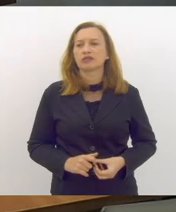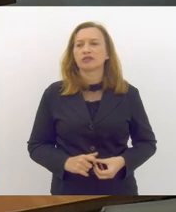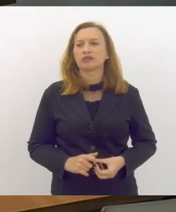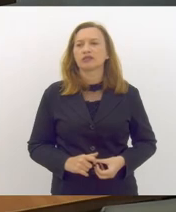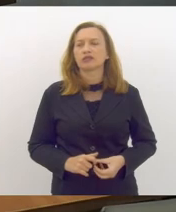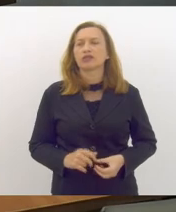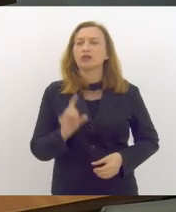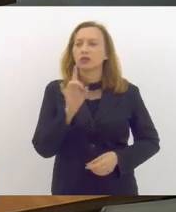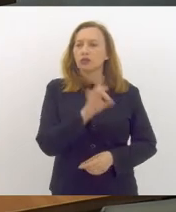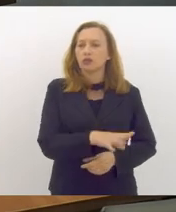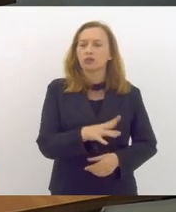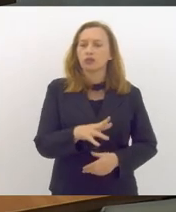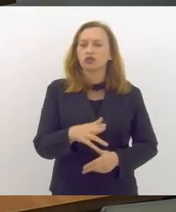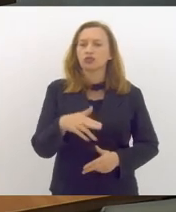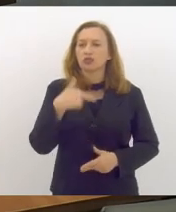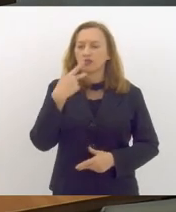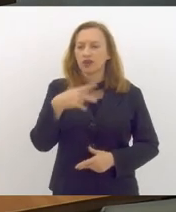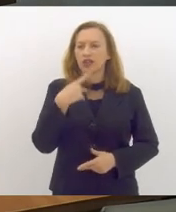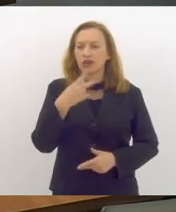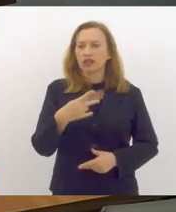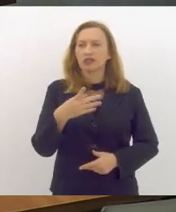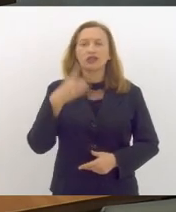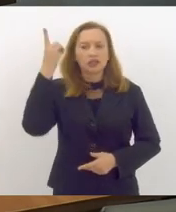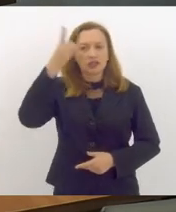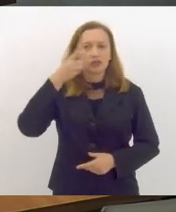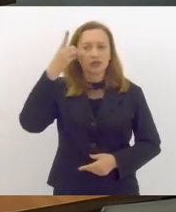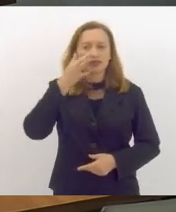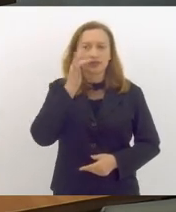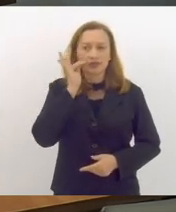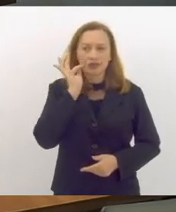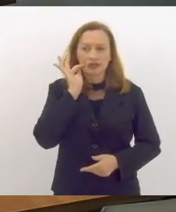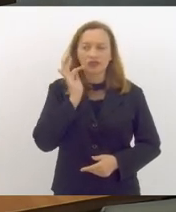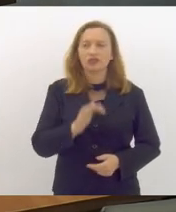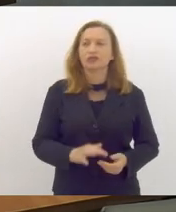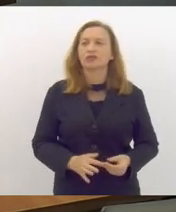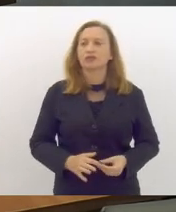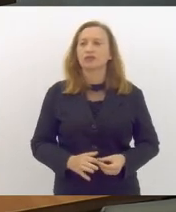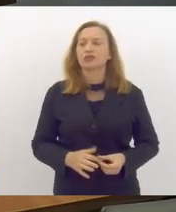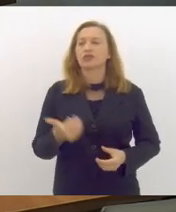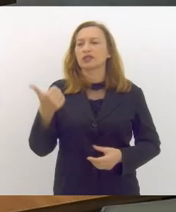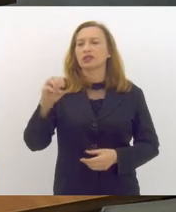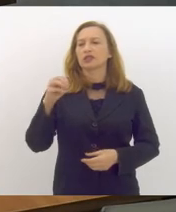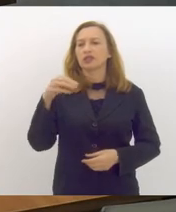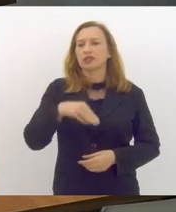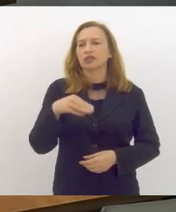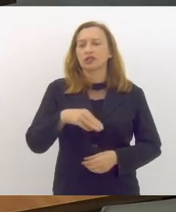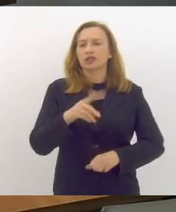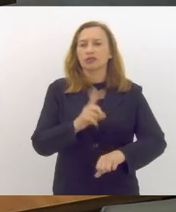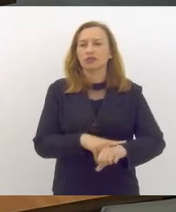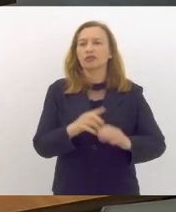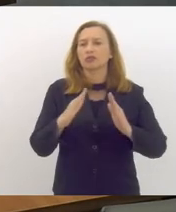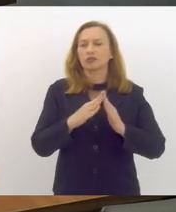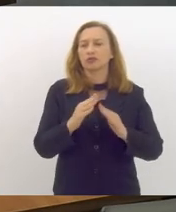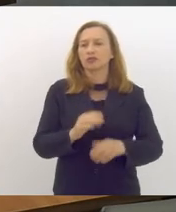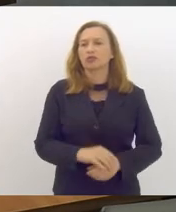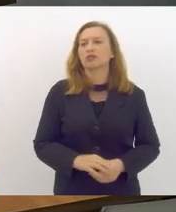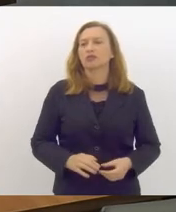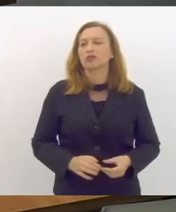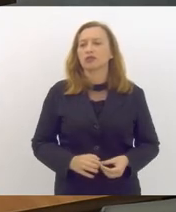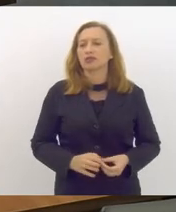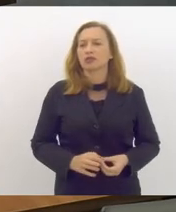O último orador inscrito é o deputado Flávio Serafini. Vossa Excelência dispõe de 10